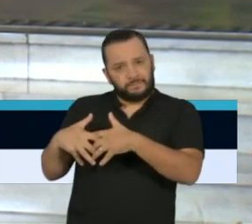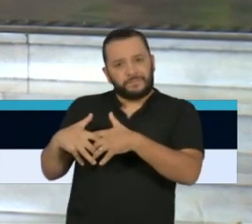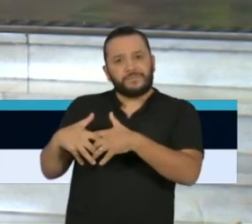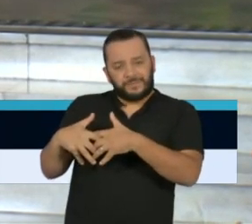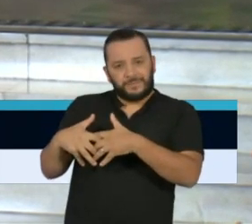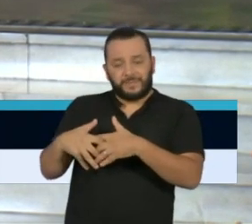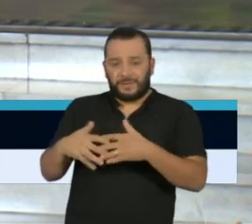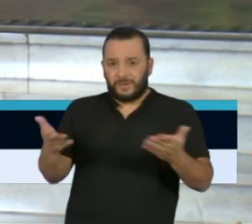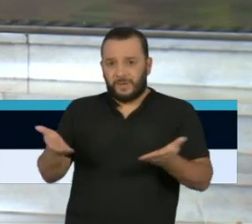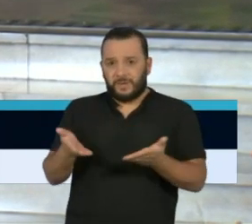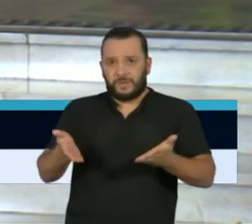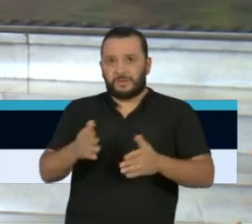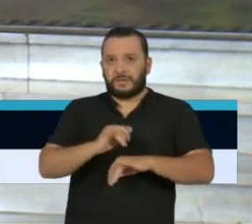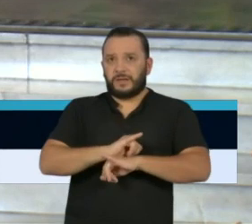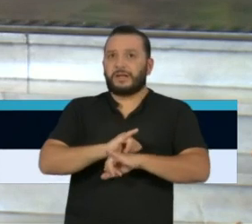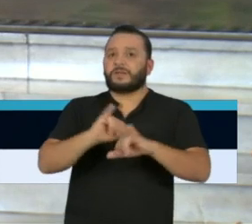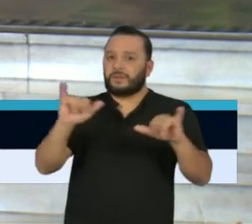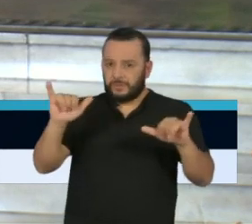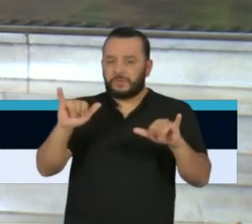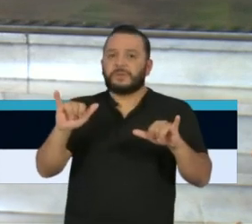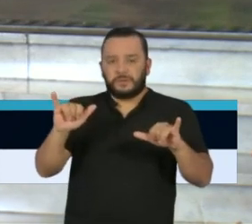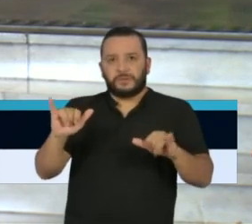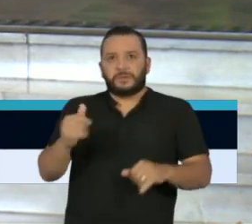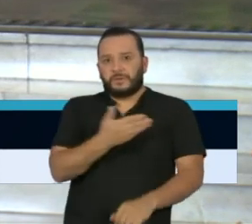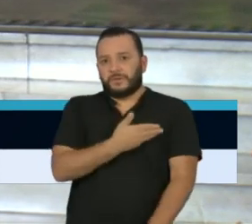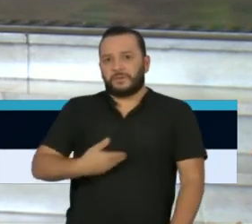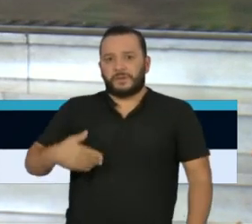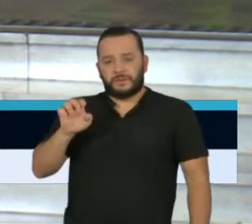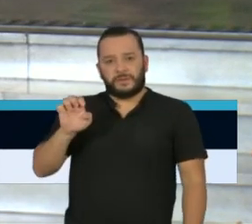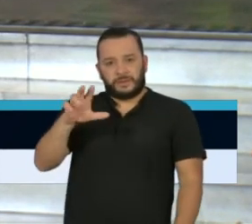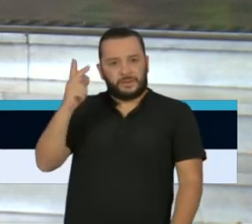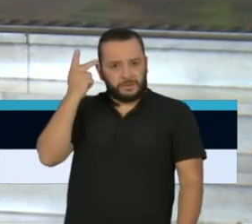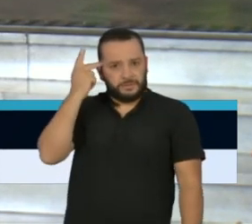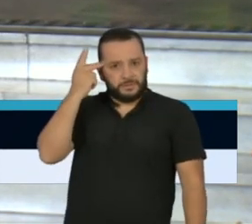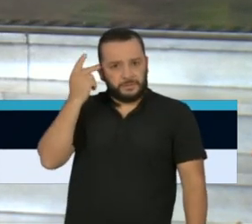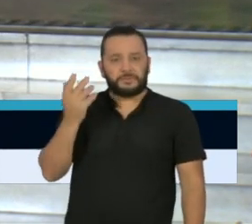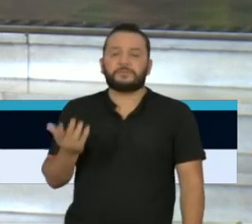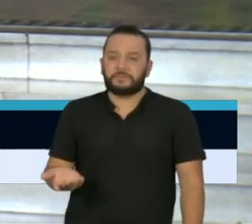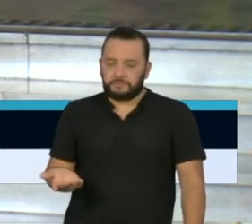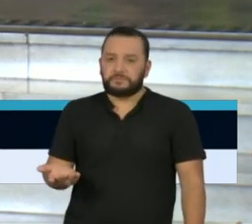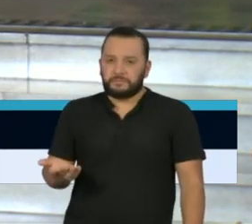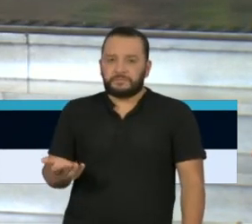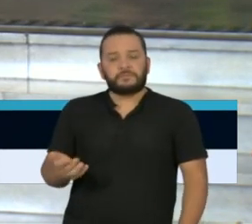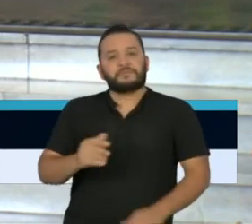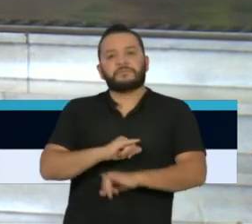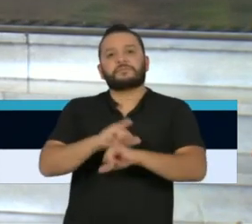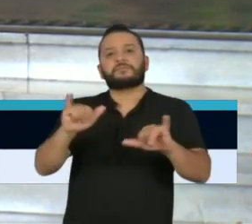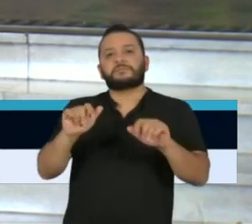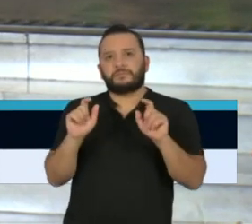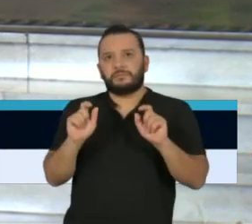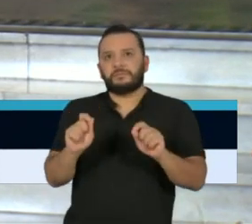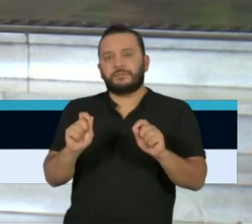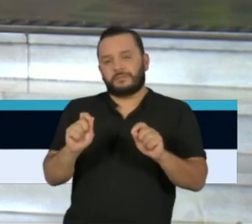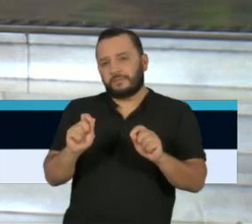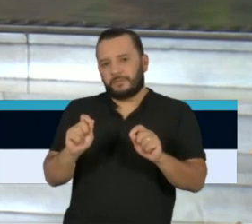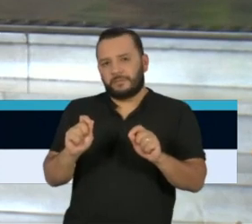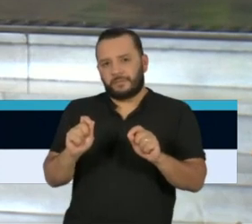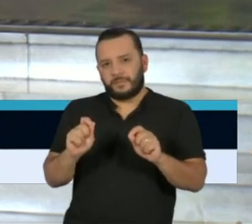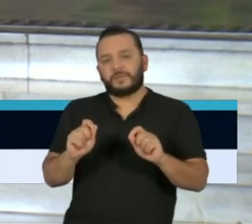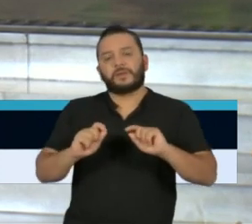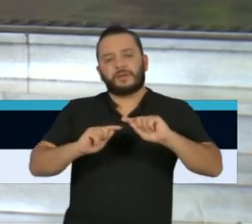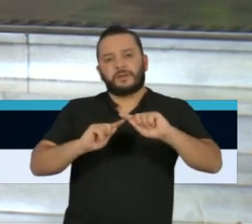Os anúncios de hoje do governo do Estado de São Paulo são os seguintes, serão sucedidos